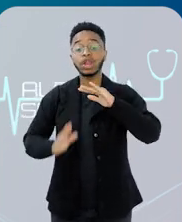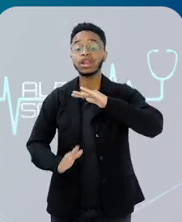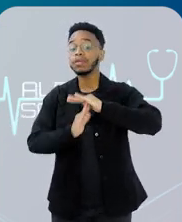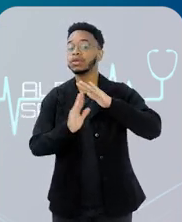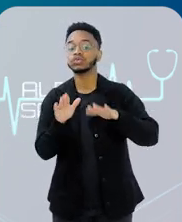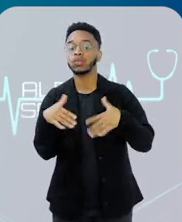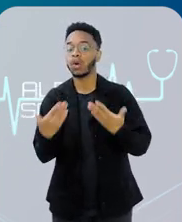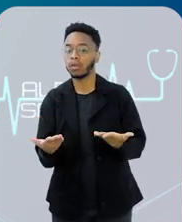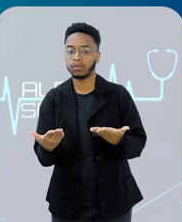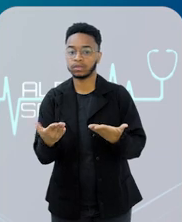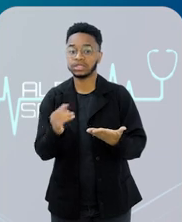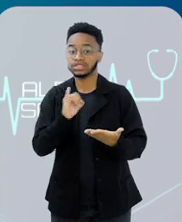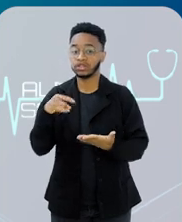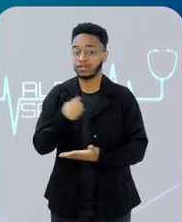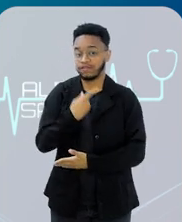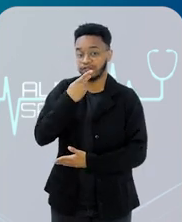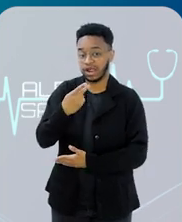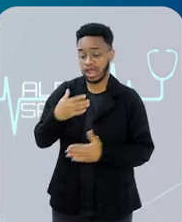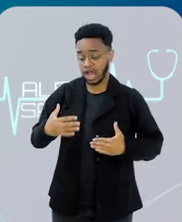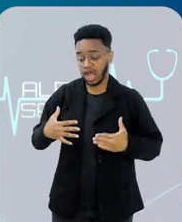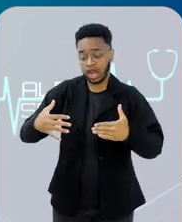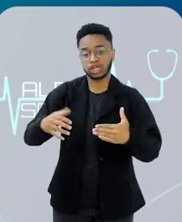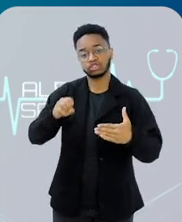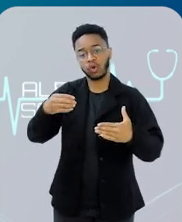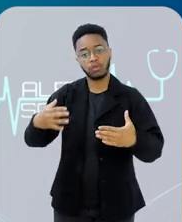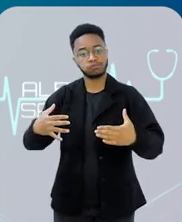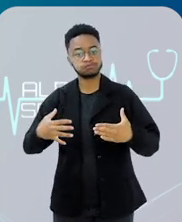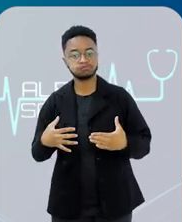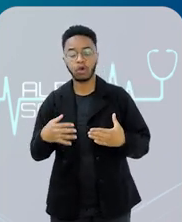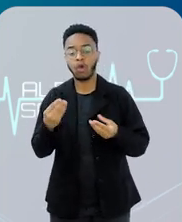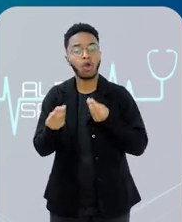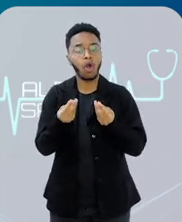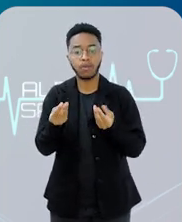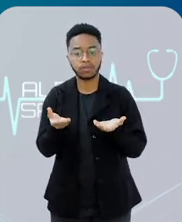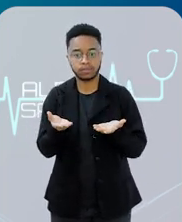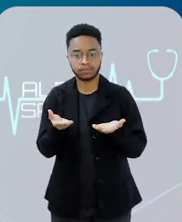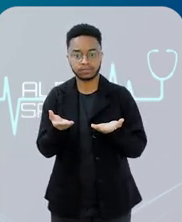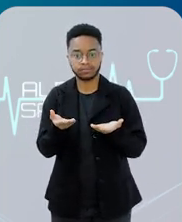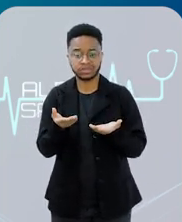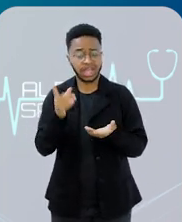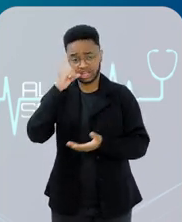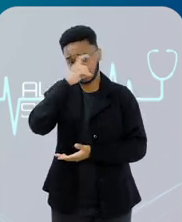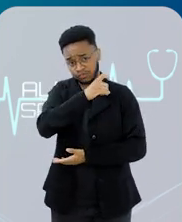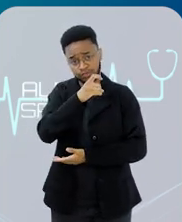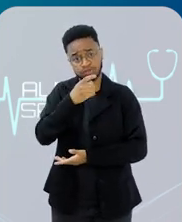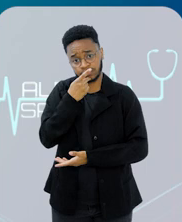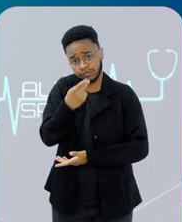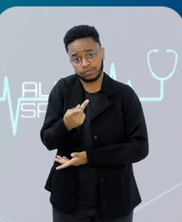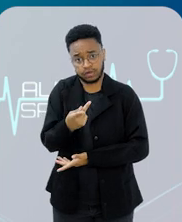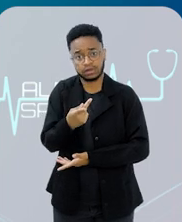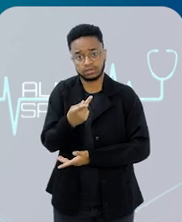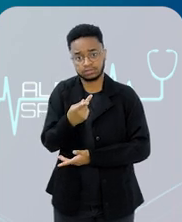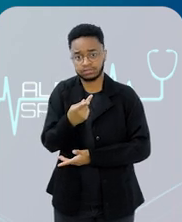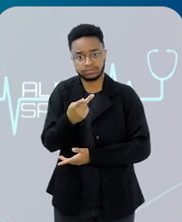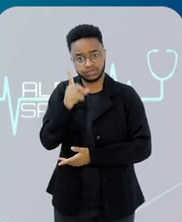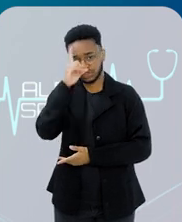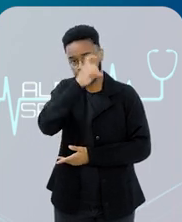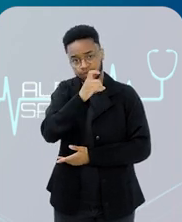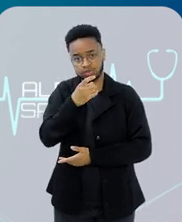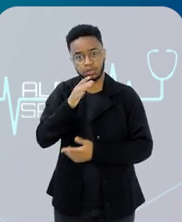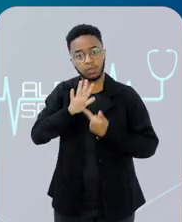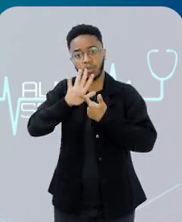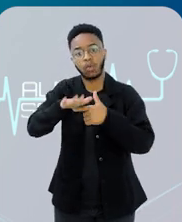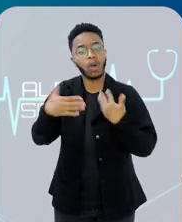nosso limite? Quando que a gente vai falar que é uma mama grande para uma gigantomastia? É difícil desse nicho,